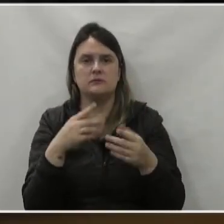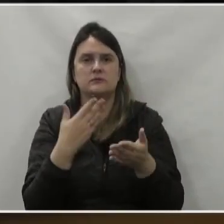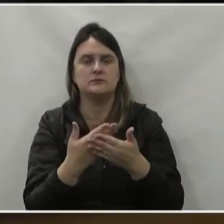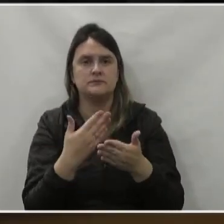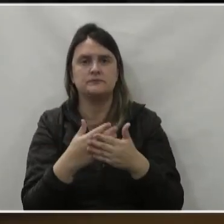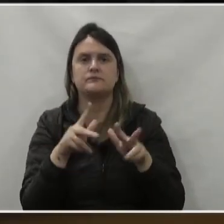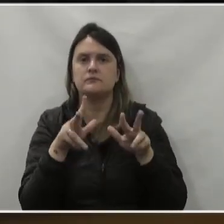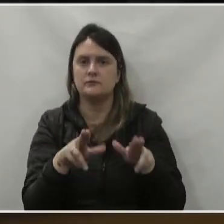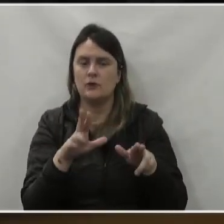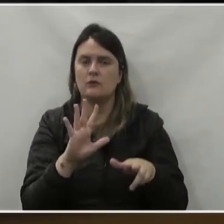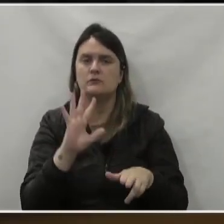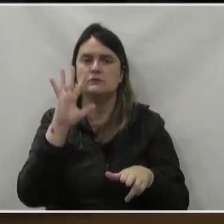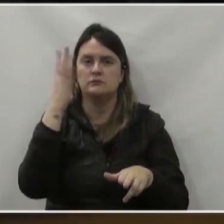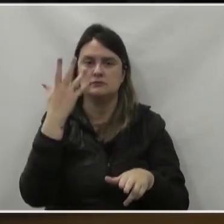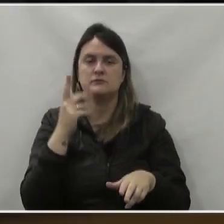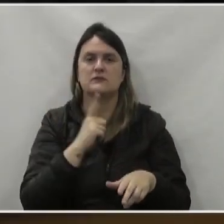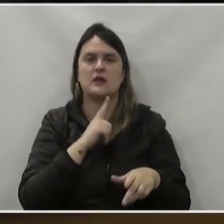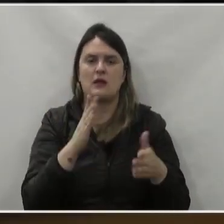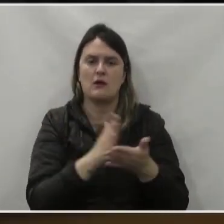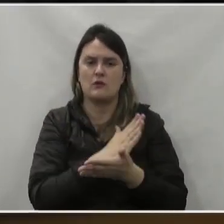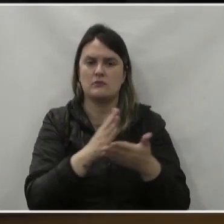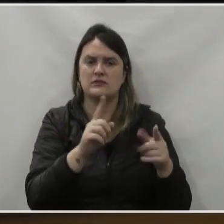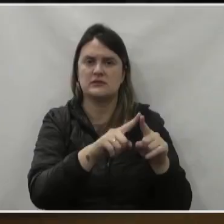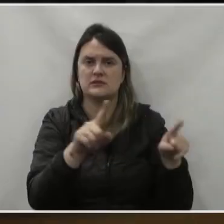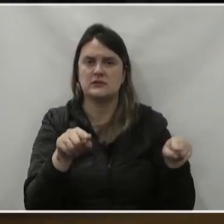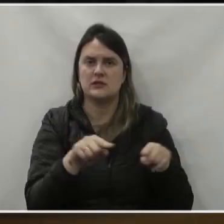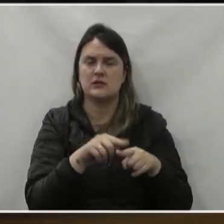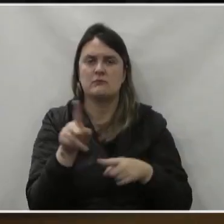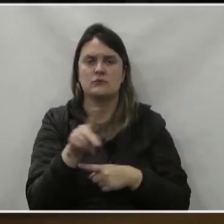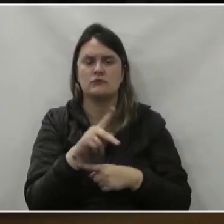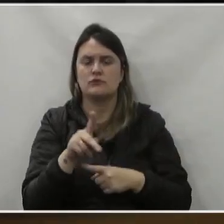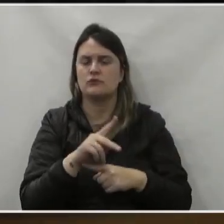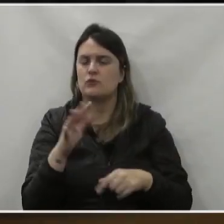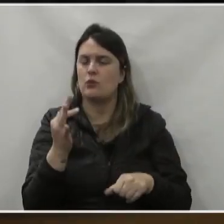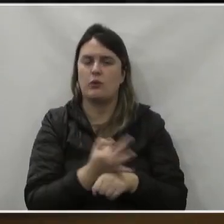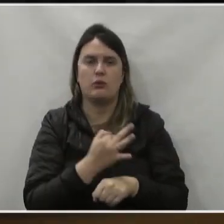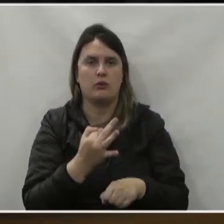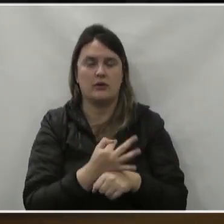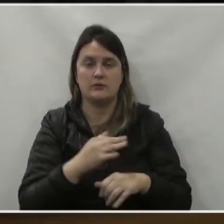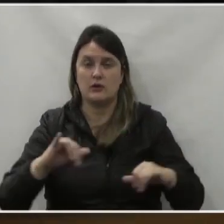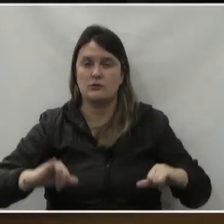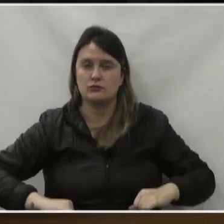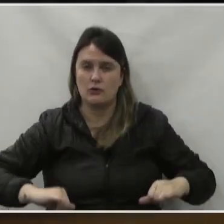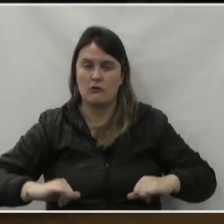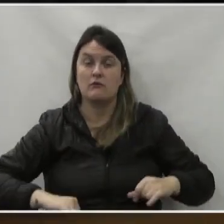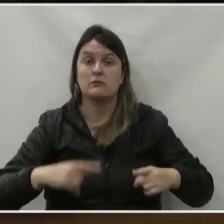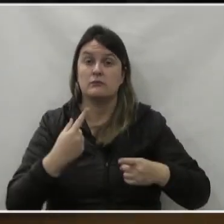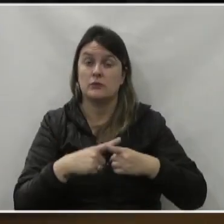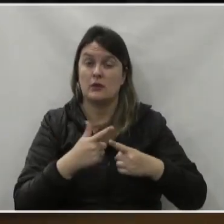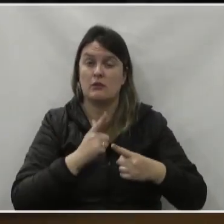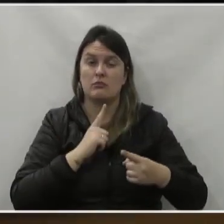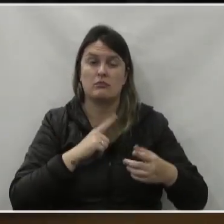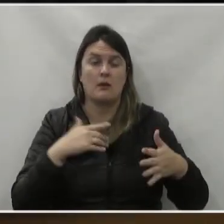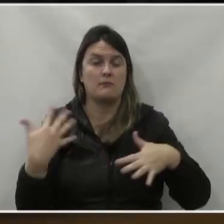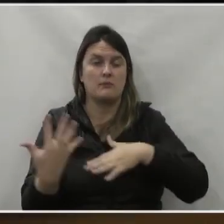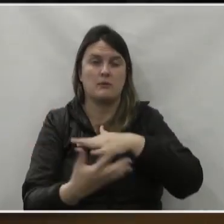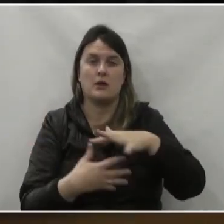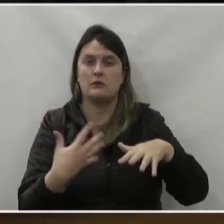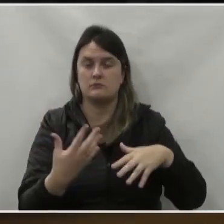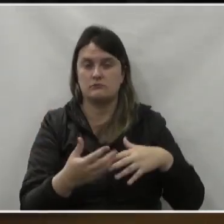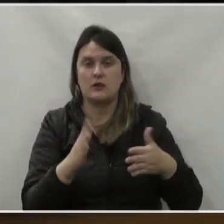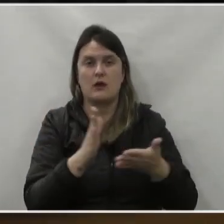está acontecendo. Tem salas aí que os professores não suportam de tanta desordem